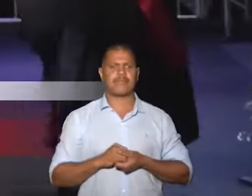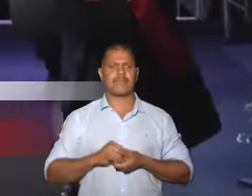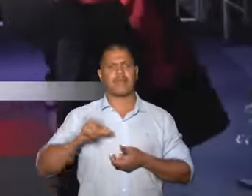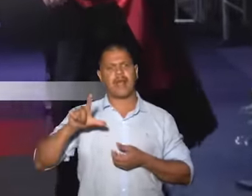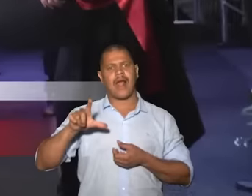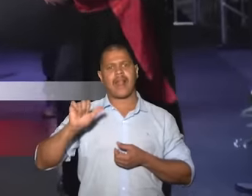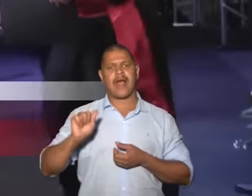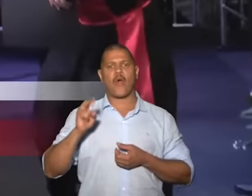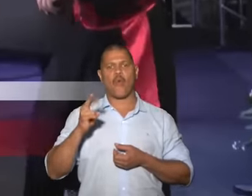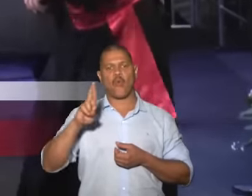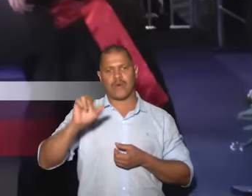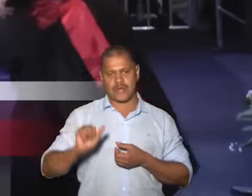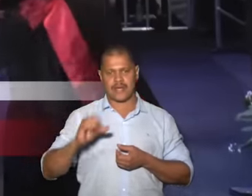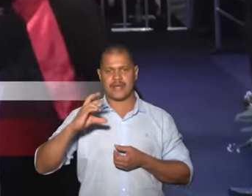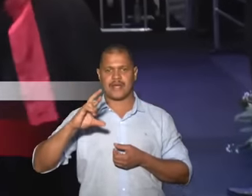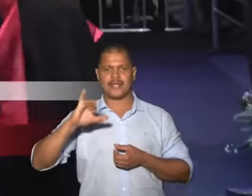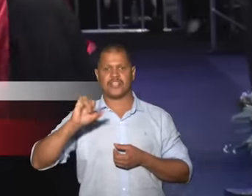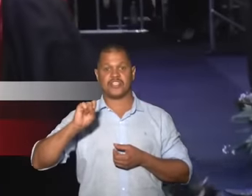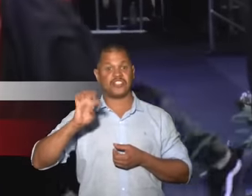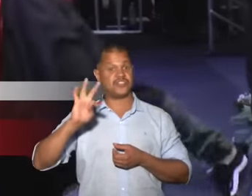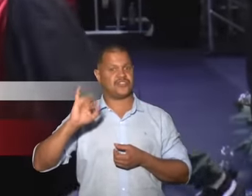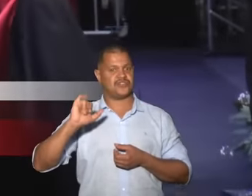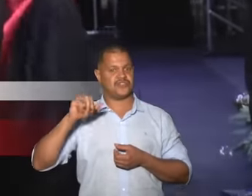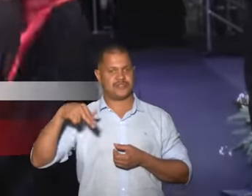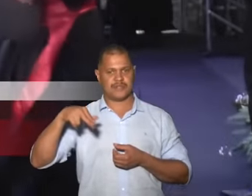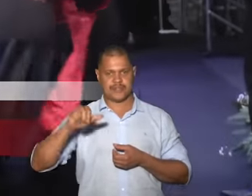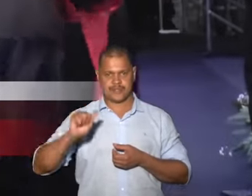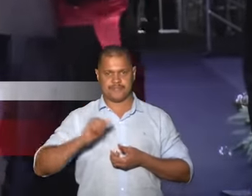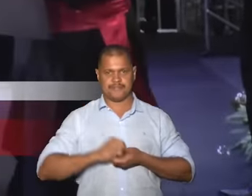Laura Cristina de Freitas.